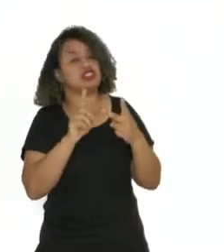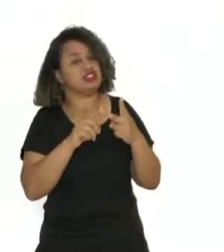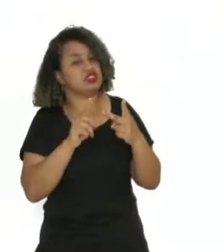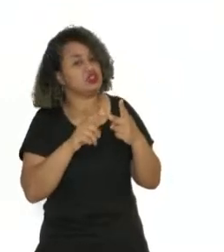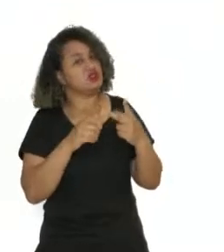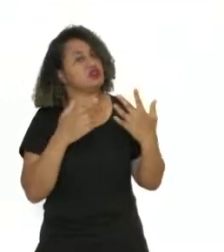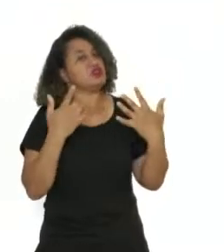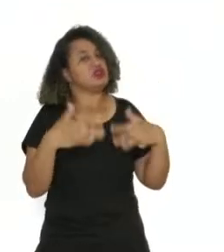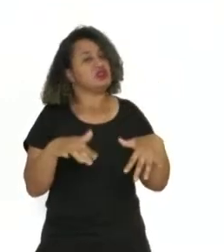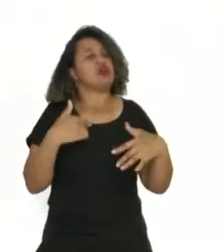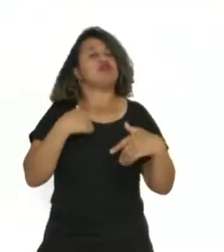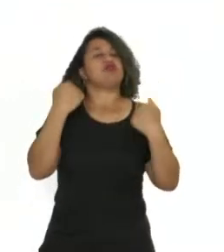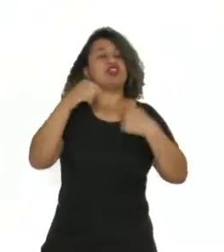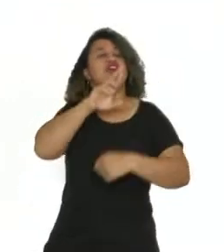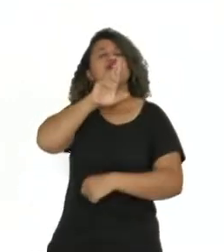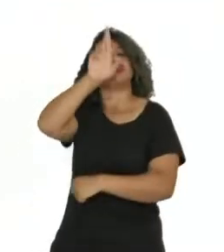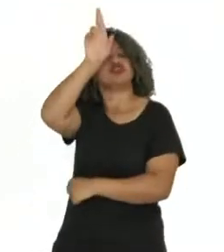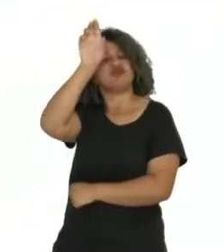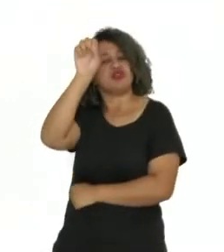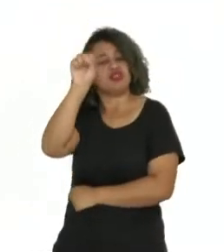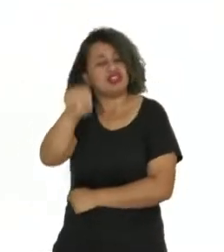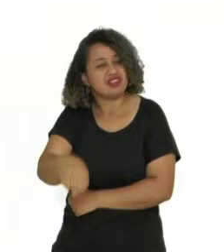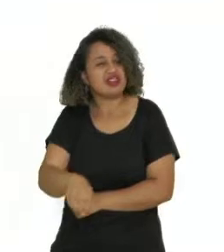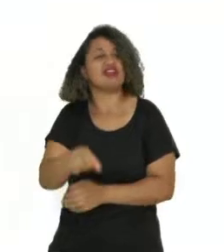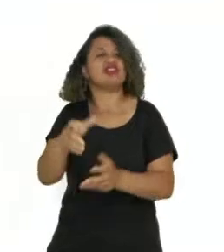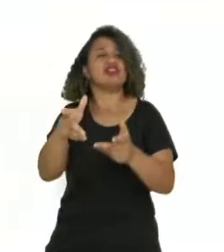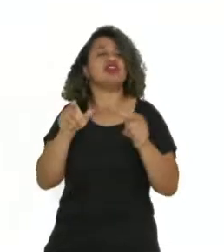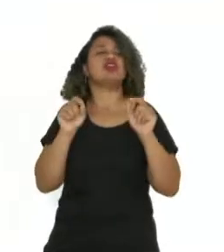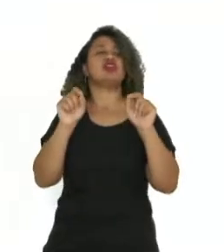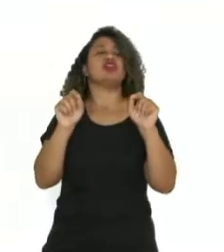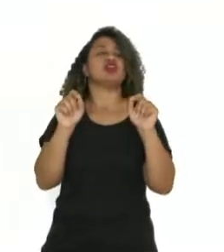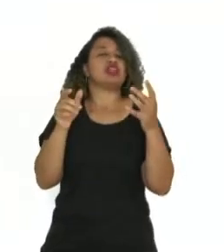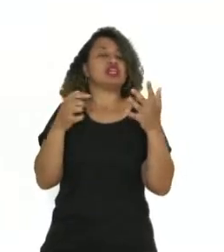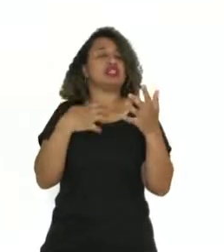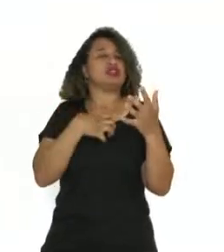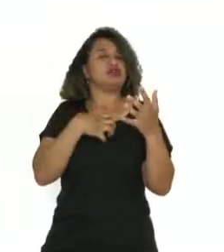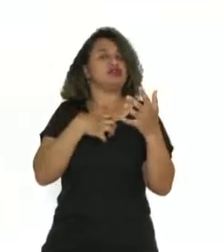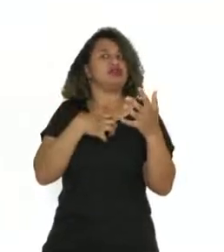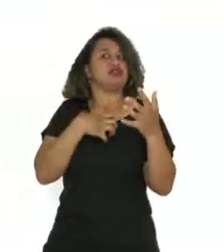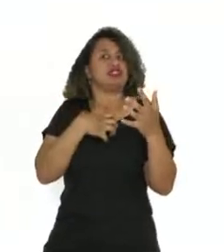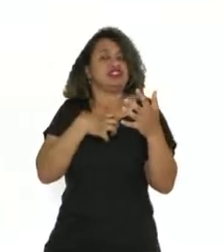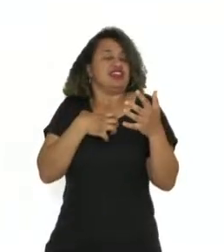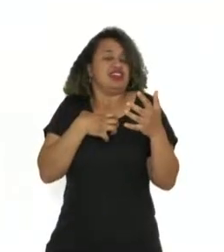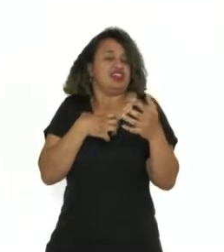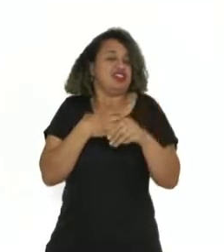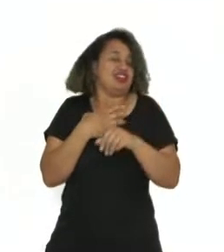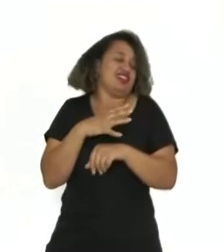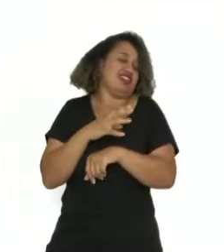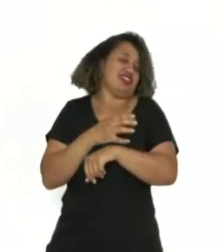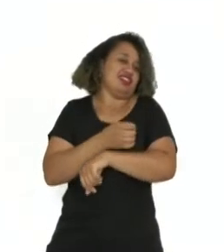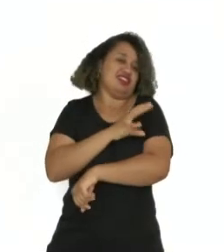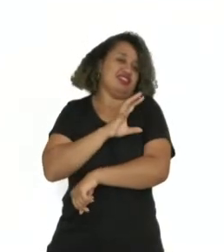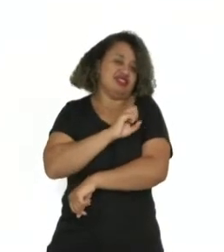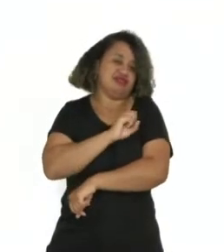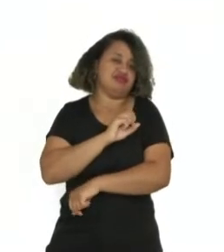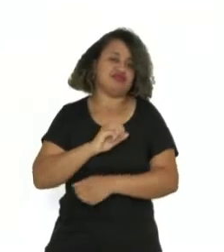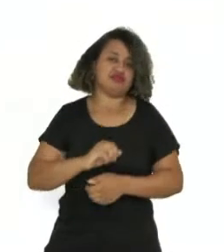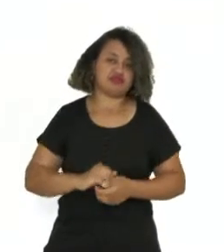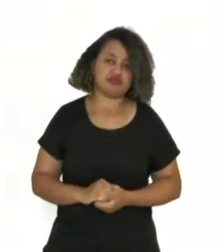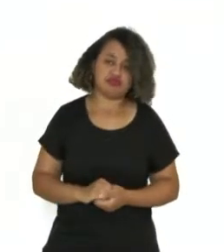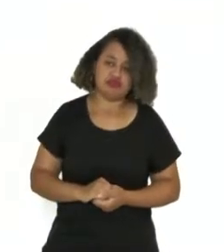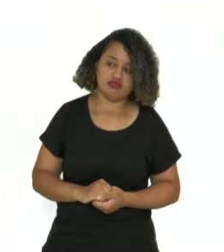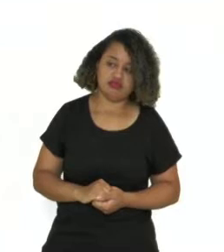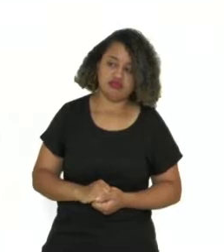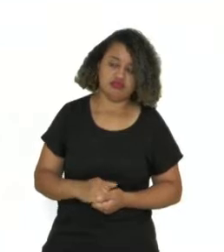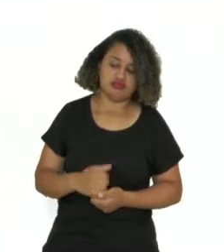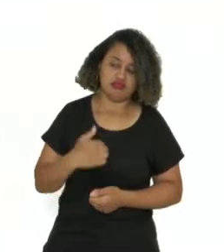uma afirmação categórica e maravilhosa, que quase me fez desfalecer de amor e ternura. É que